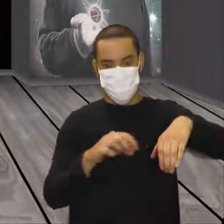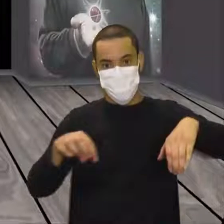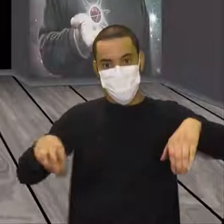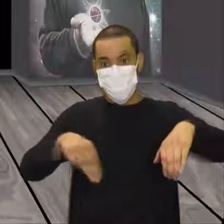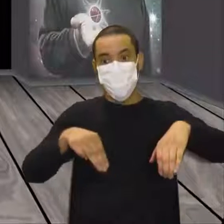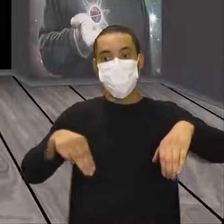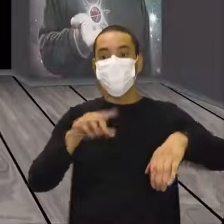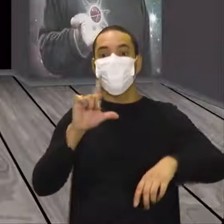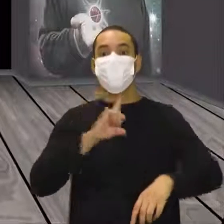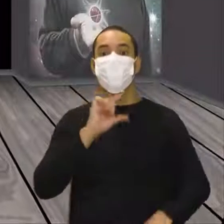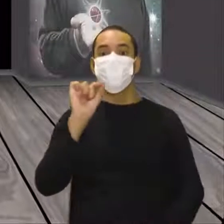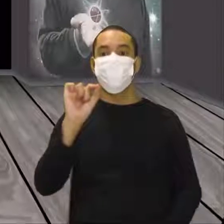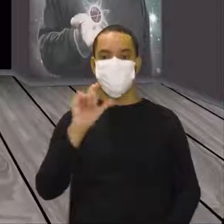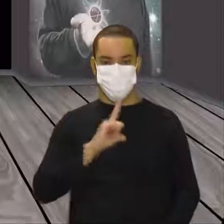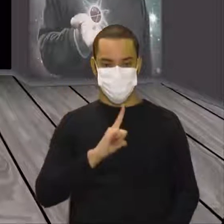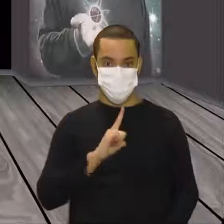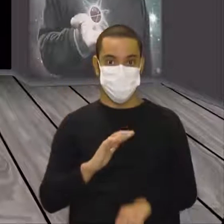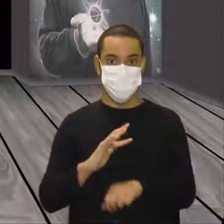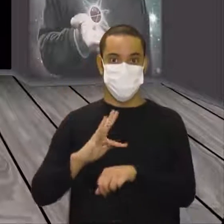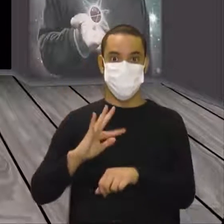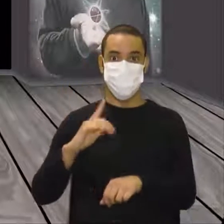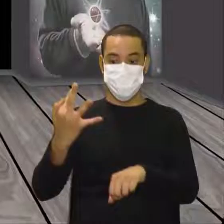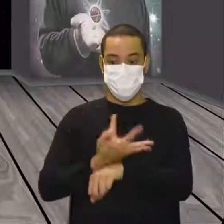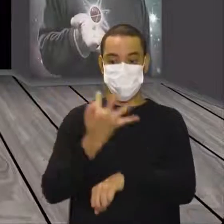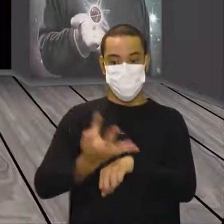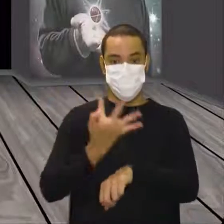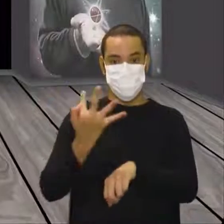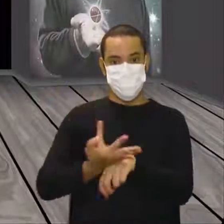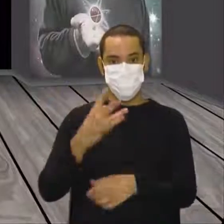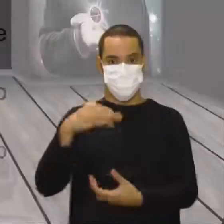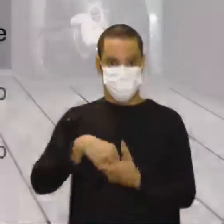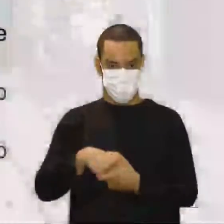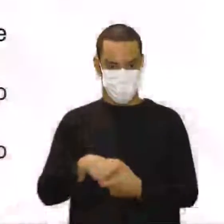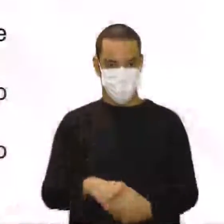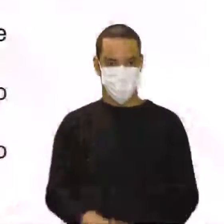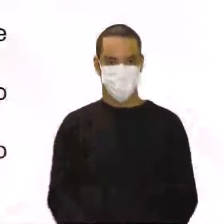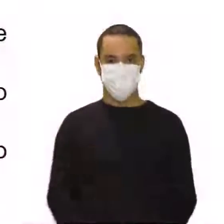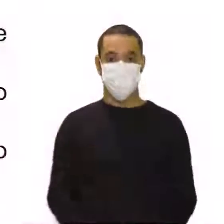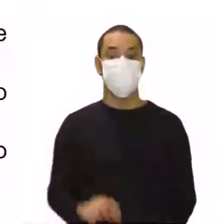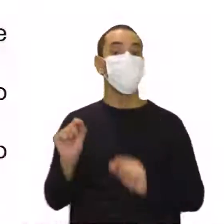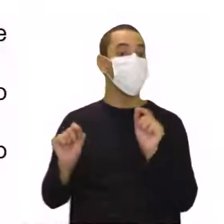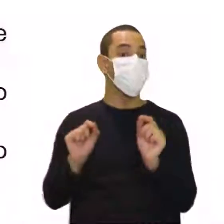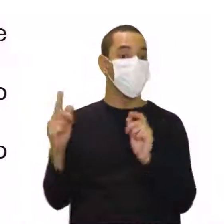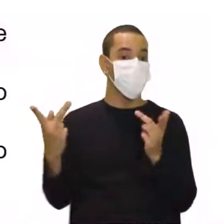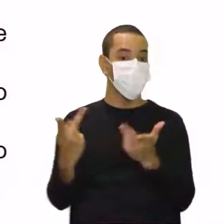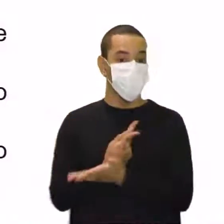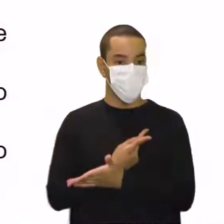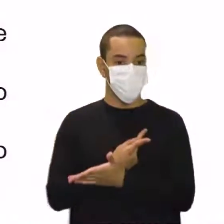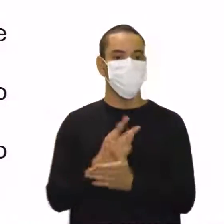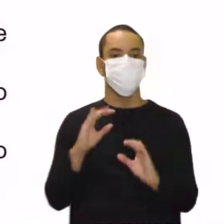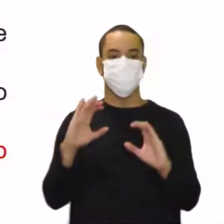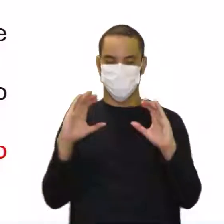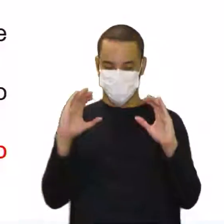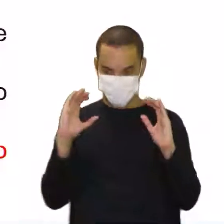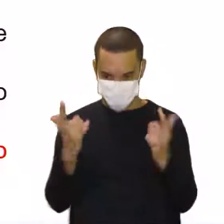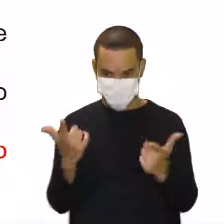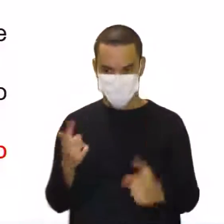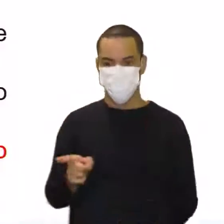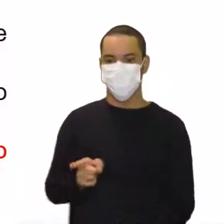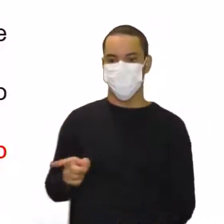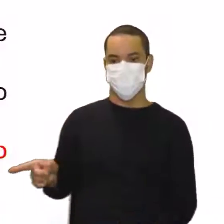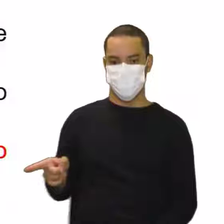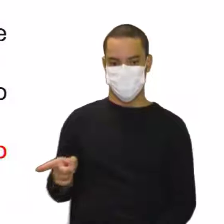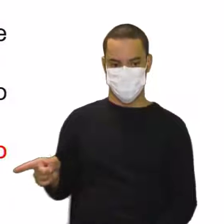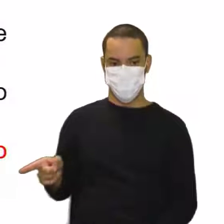vai acabar tendo uma resistência aí. Vamos dar uma olhada lá. Então olha aí o que acontece. Lógico, né? Produz